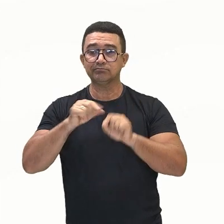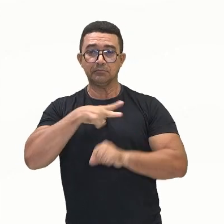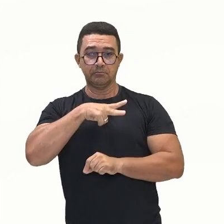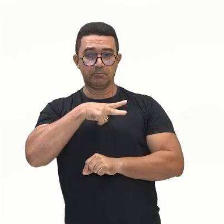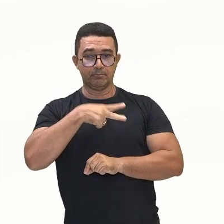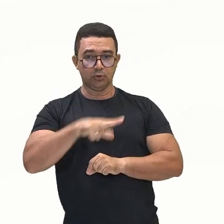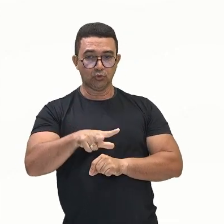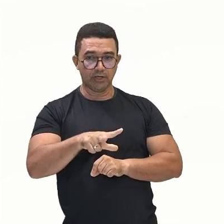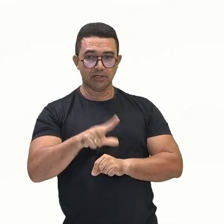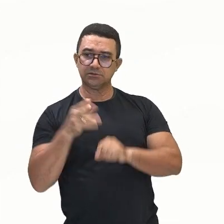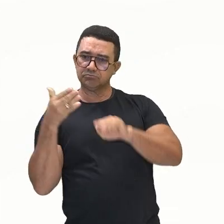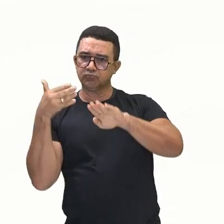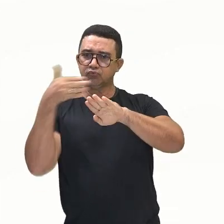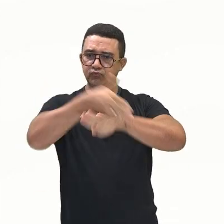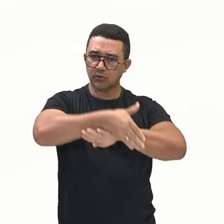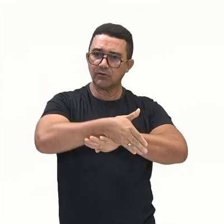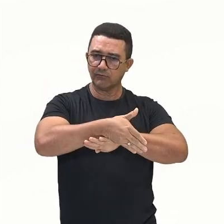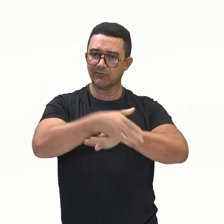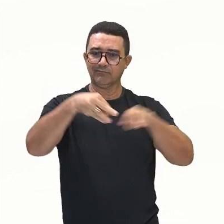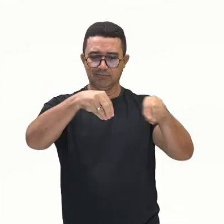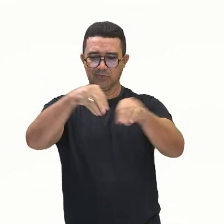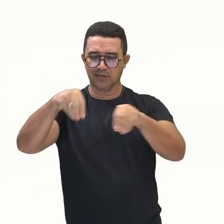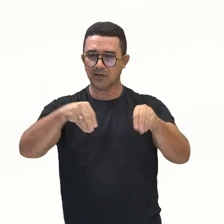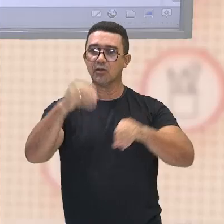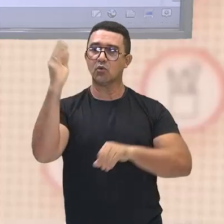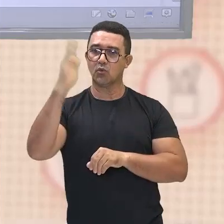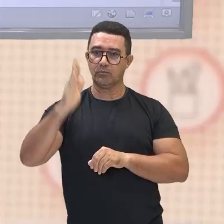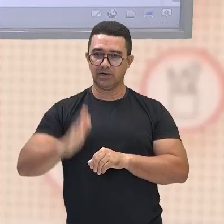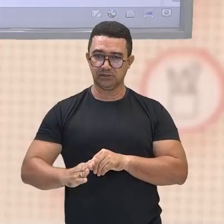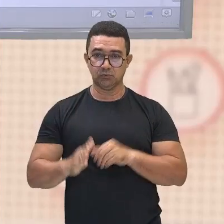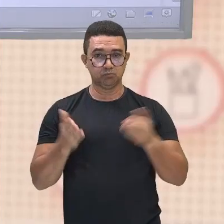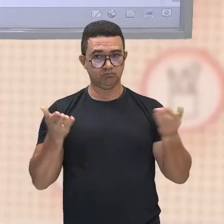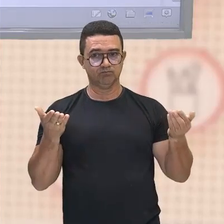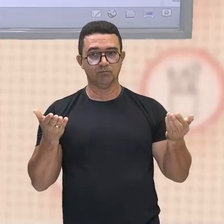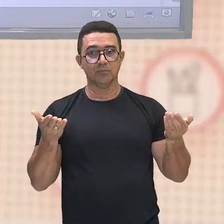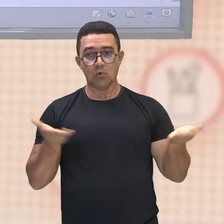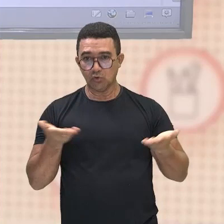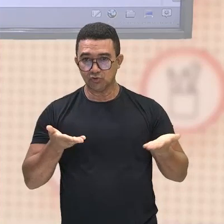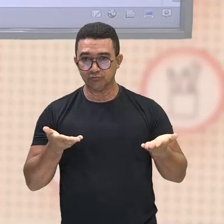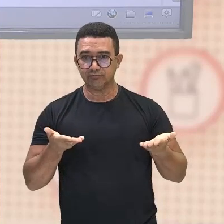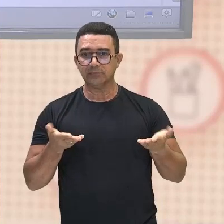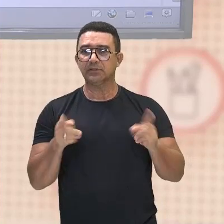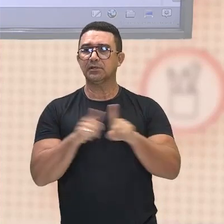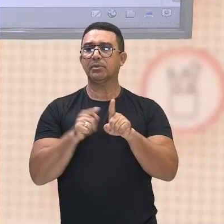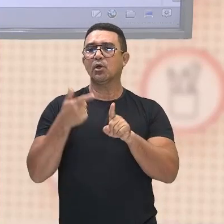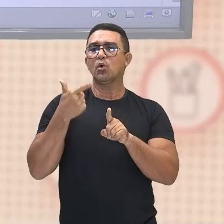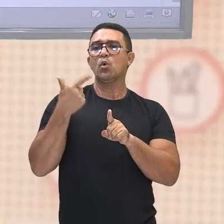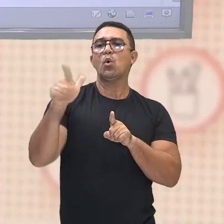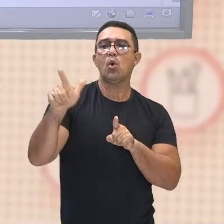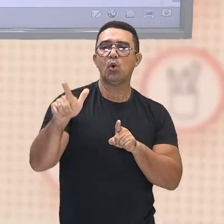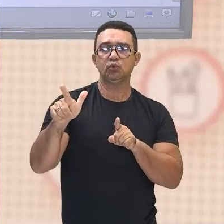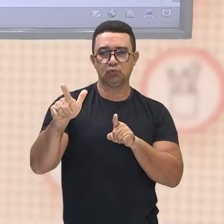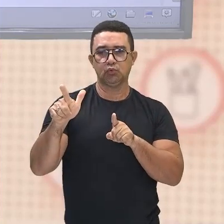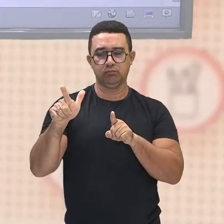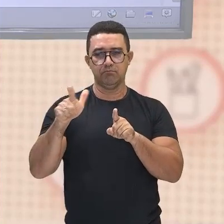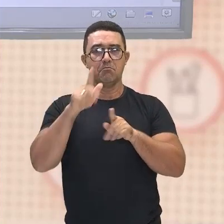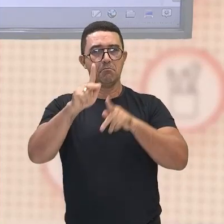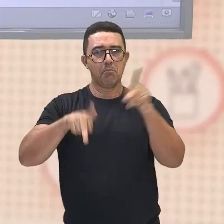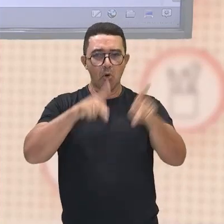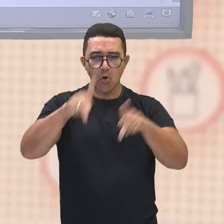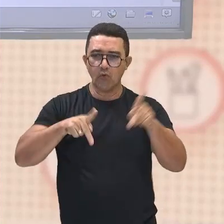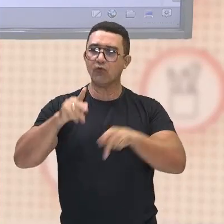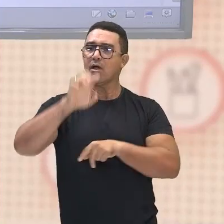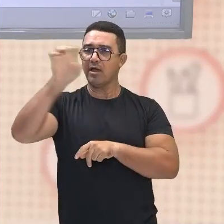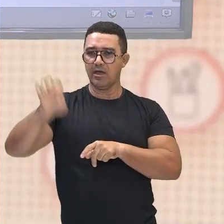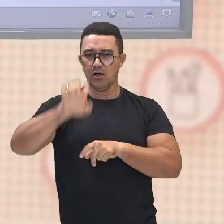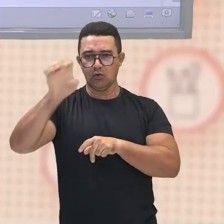portugueses chegaram ao nosso território aqui, que consideramos o Brasil hoje, também outro povo europeu chegou ao nosso território,